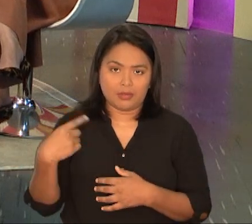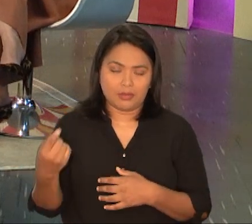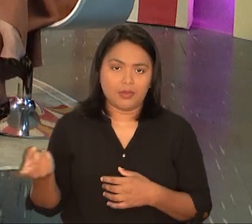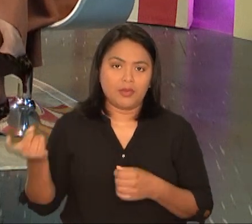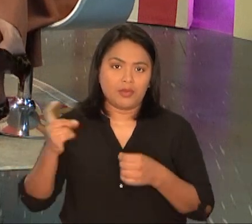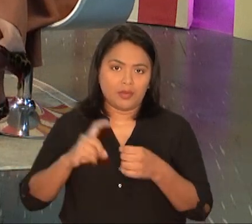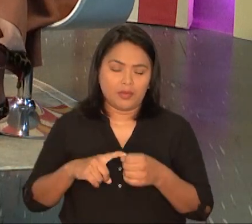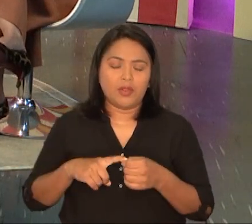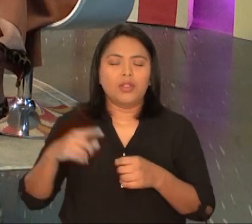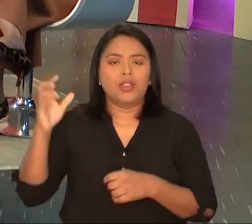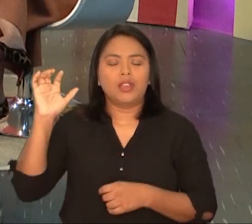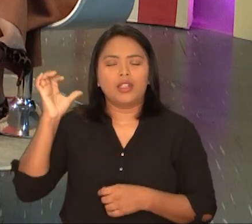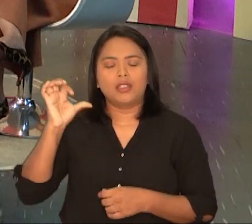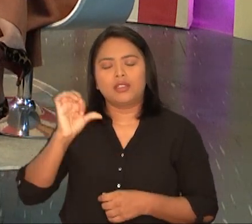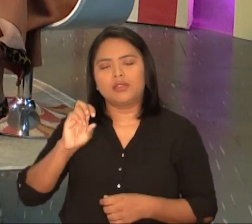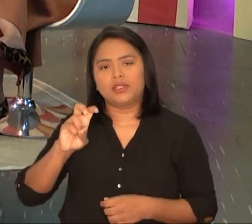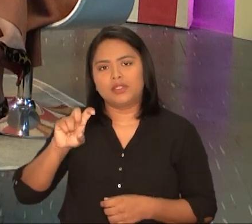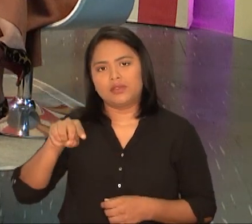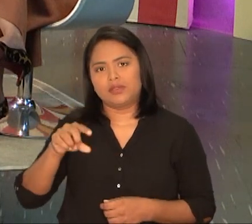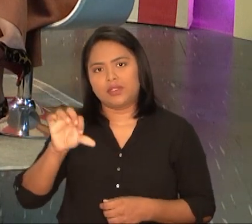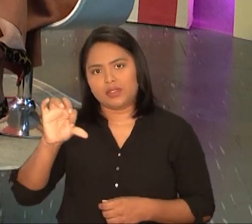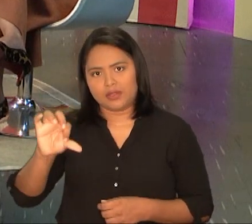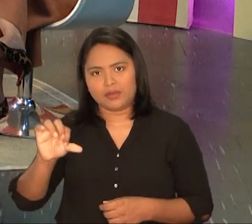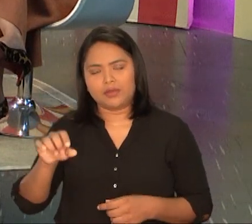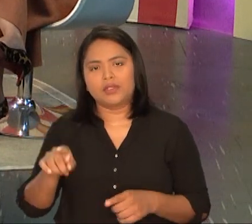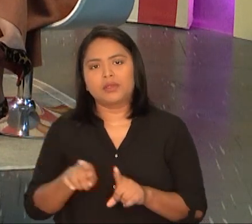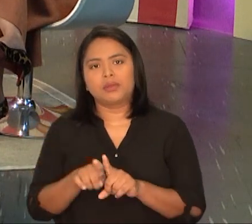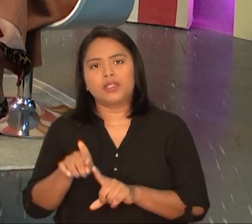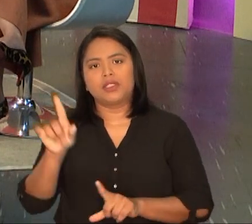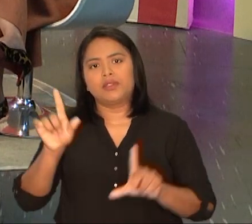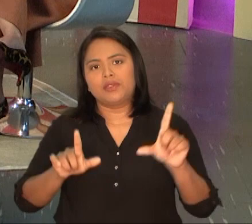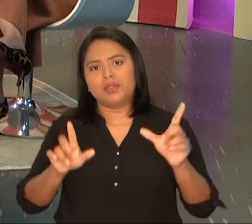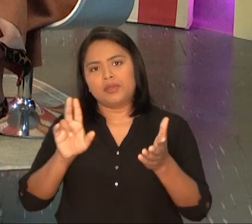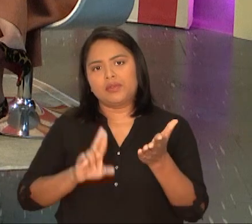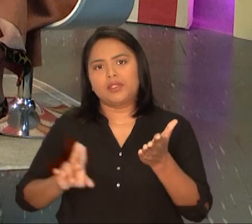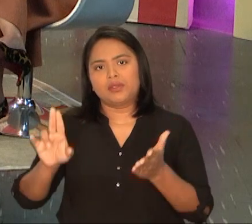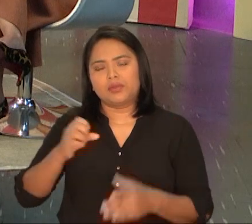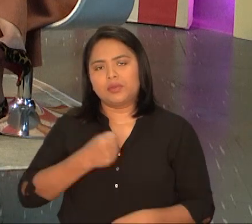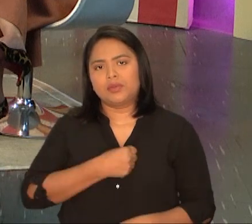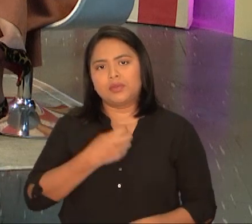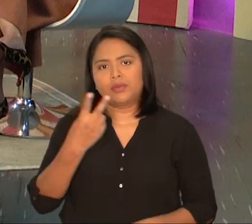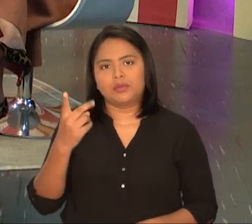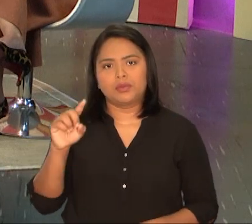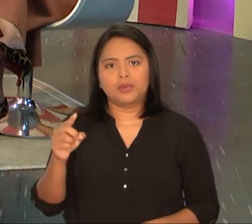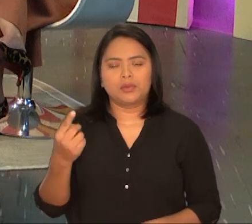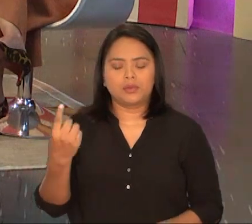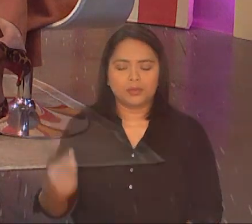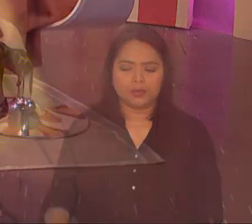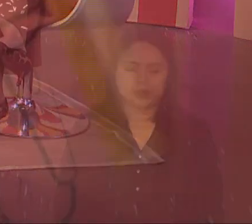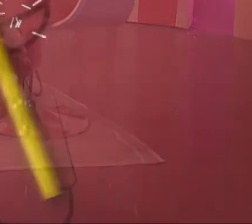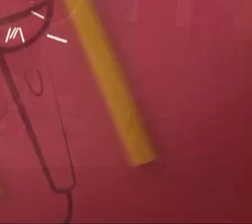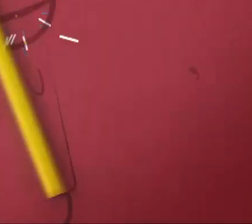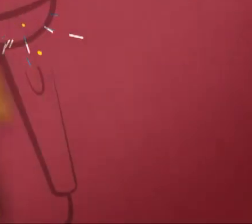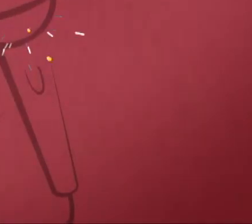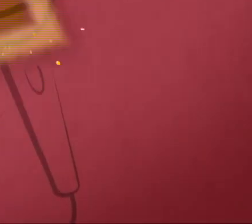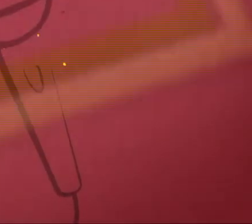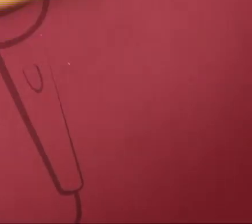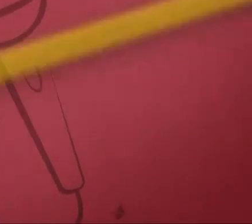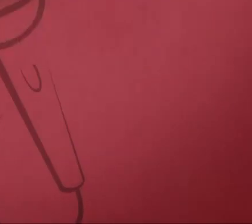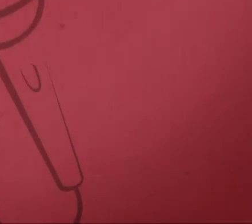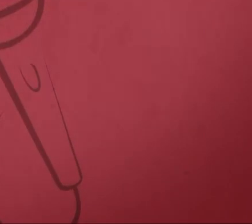daqui a pouco pela Rádio Universitária 95,9 FM e TV Universitária, canal 2.1.